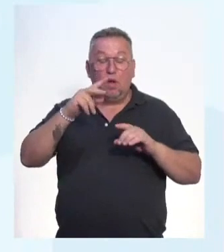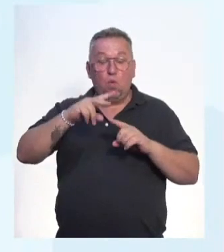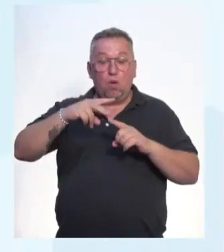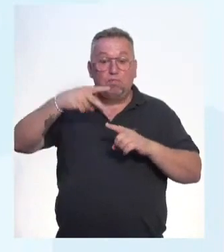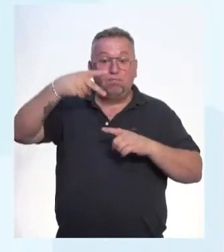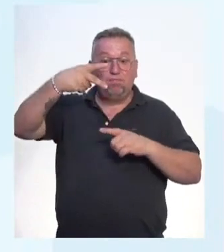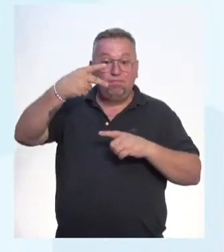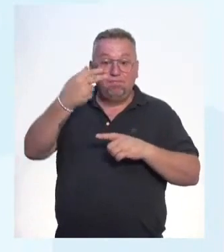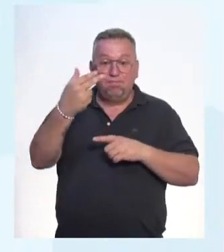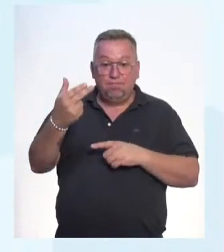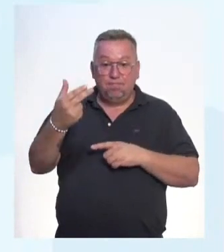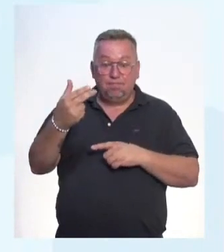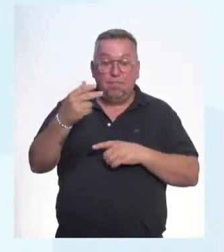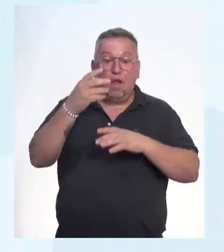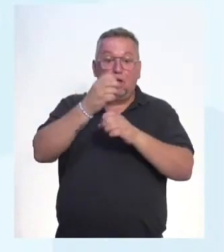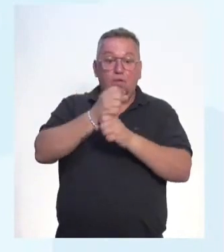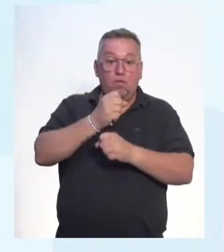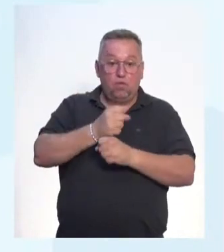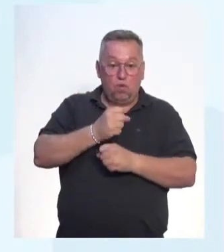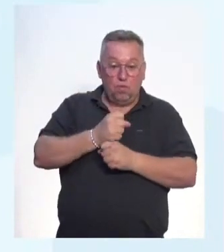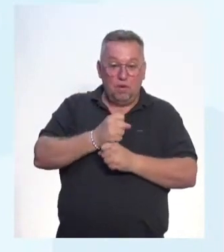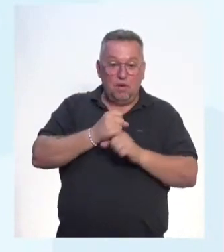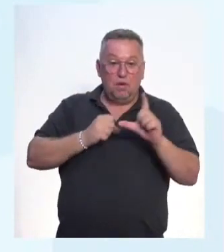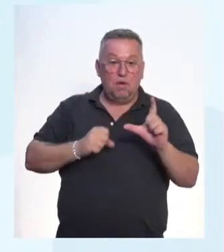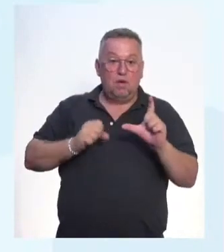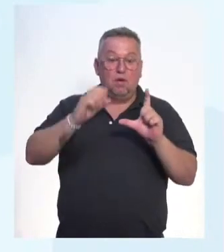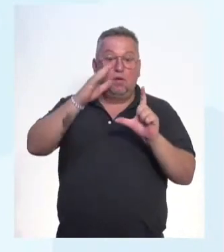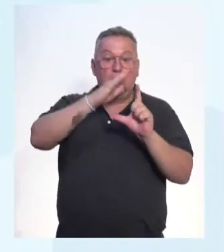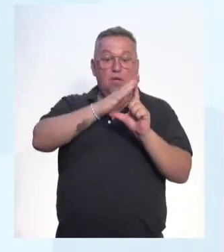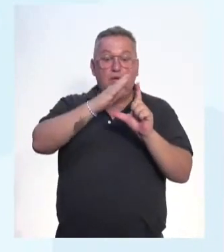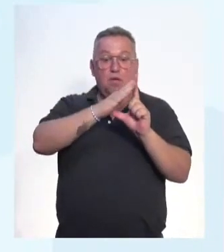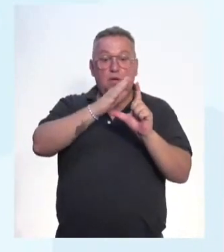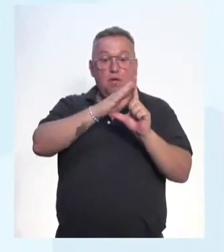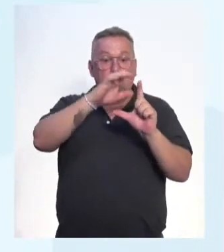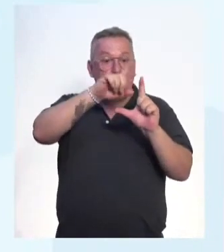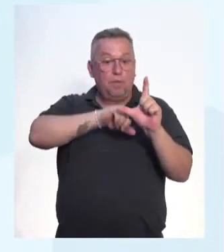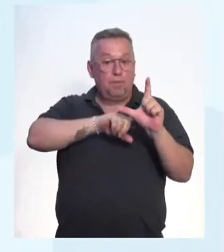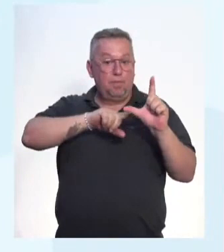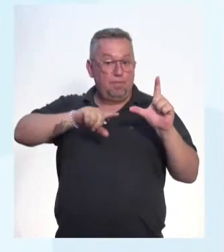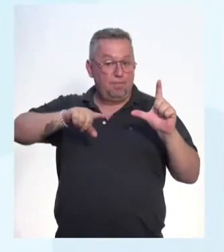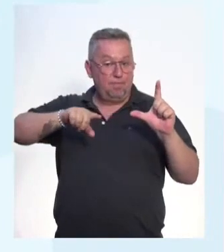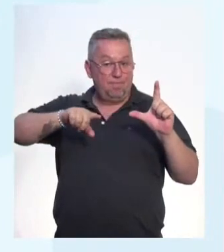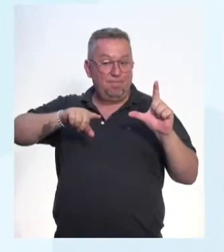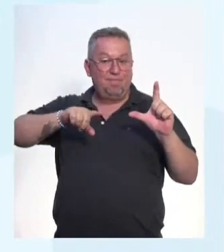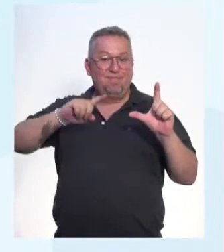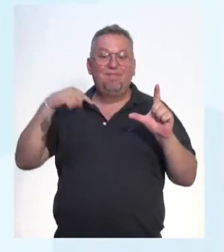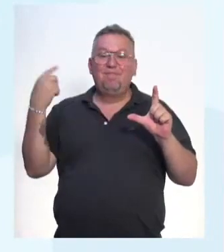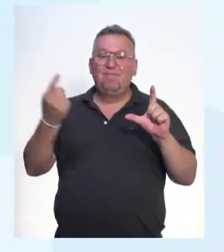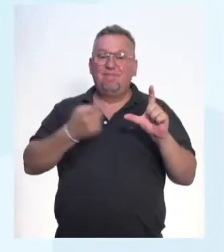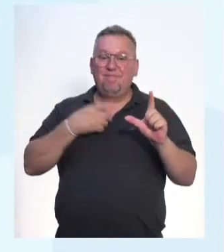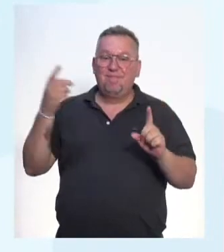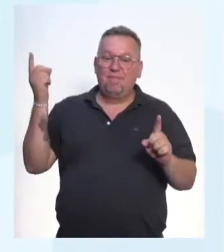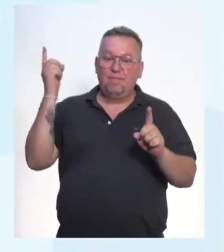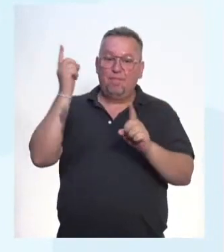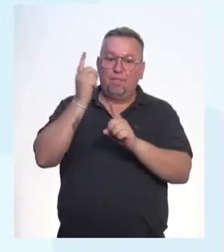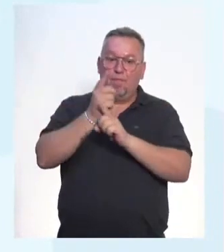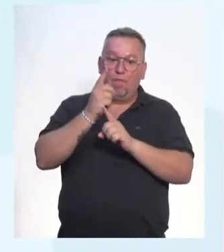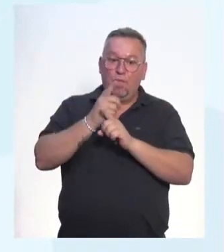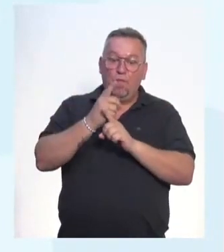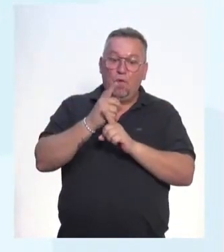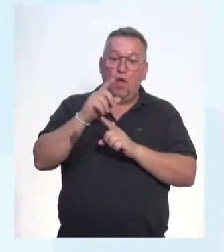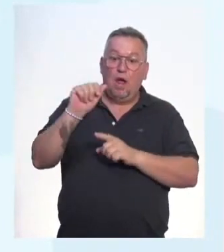é igual à soma dos quadrados dos catetos. Nós encontramos no quadrado